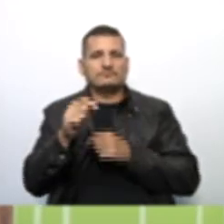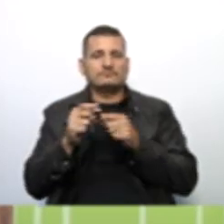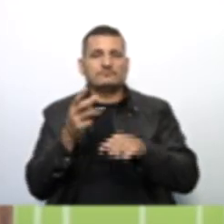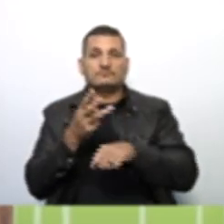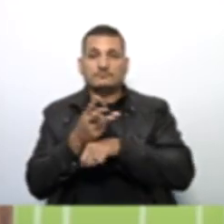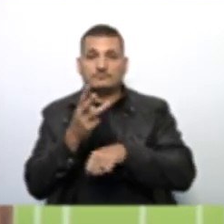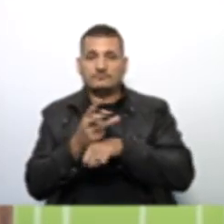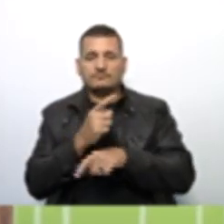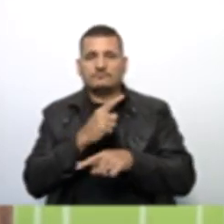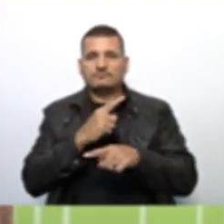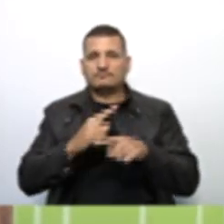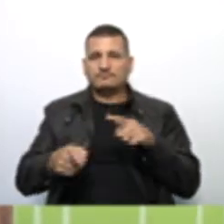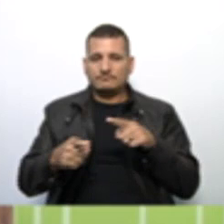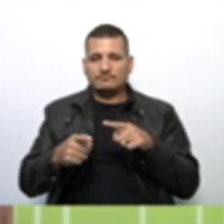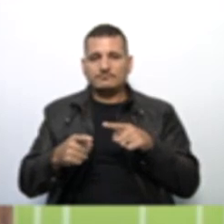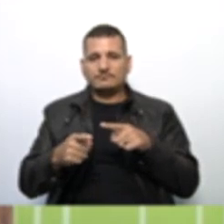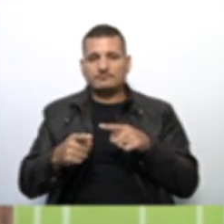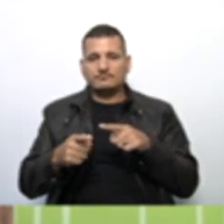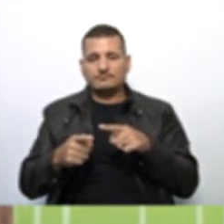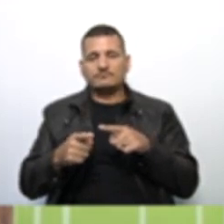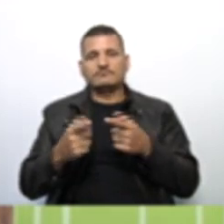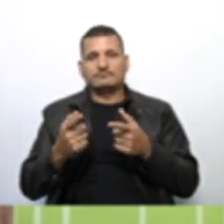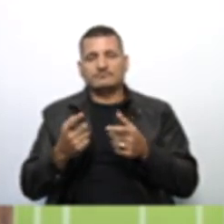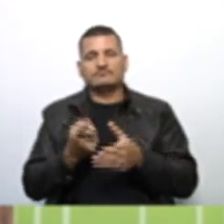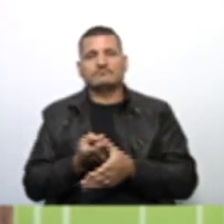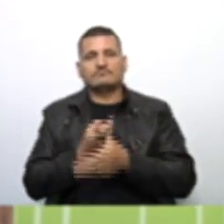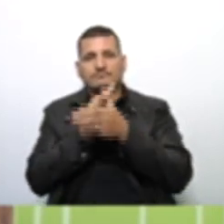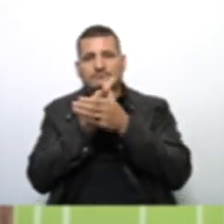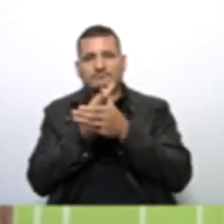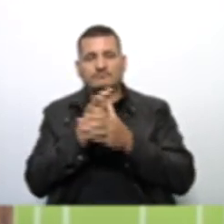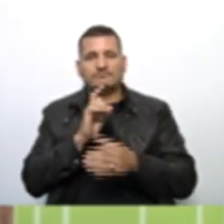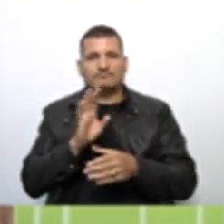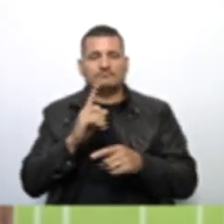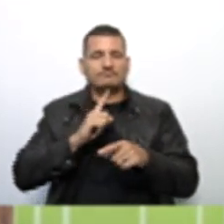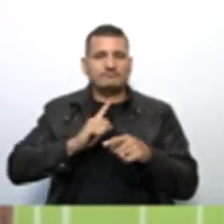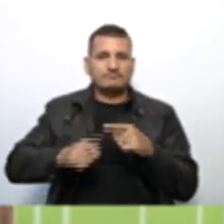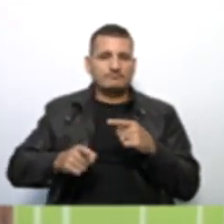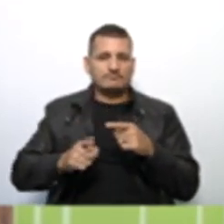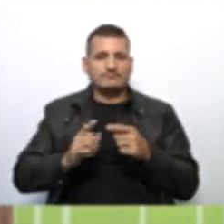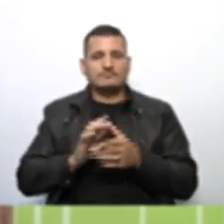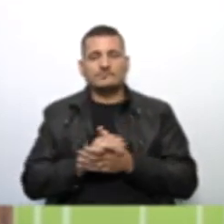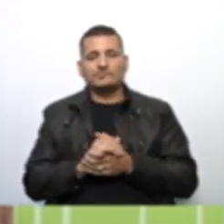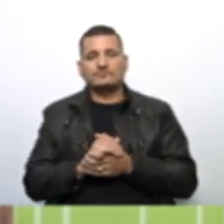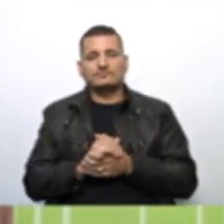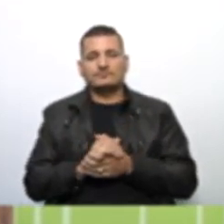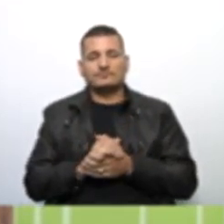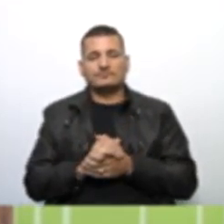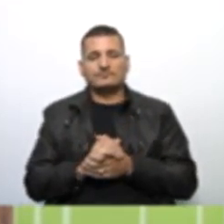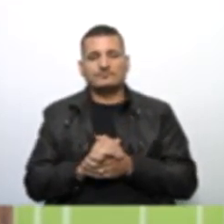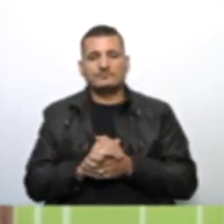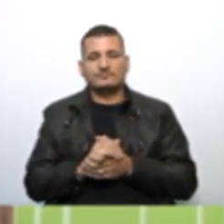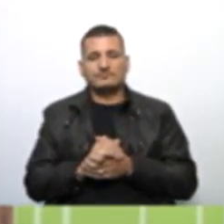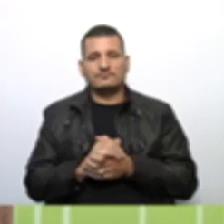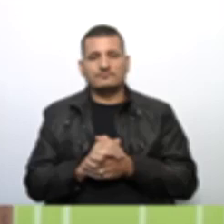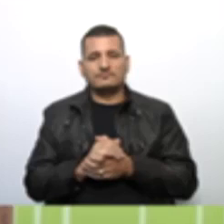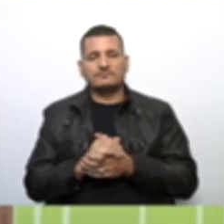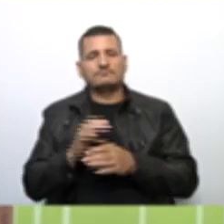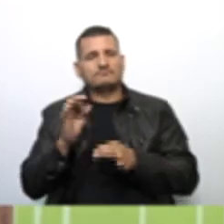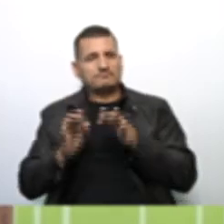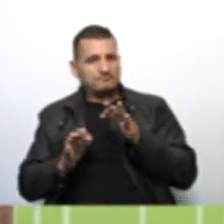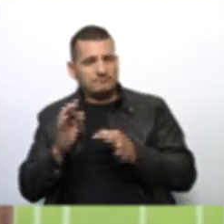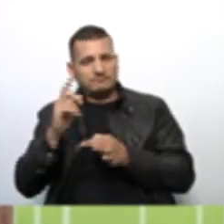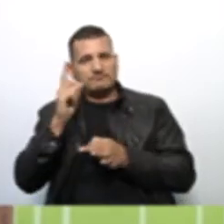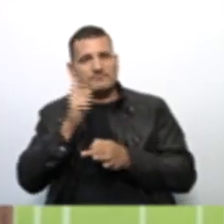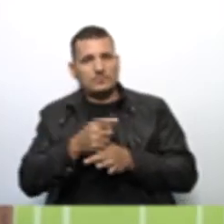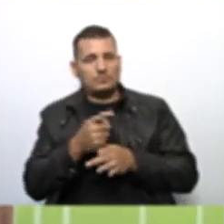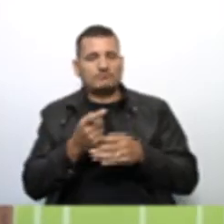foi proibido, né? Proibido não, foi suspenso, na verdade, o serviço. O serviço foi suspenso, né? A justiça determinou que foi